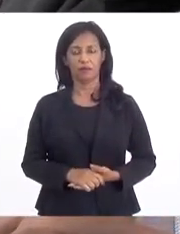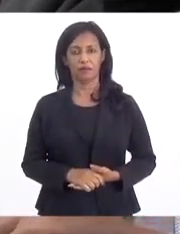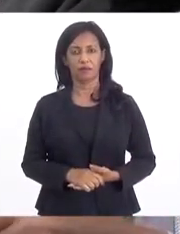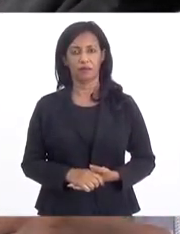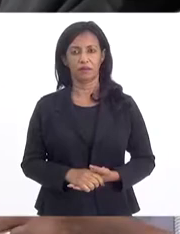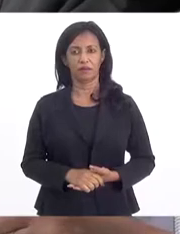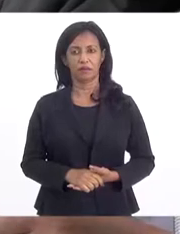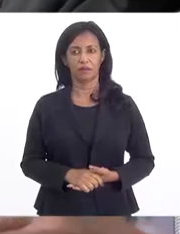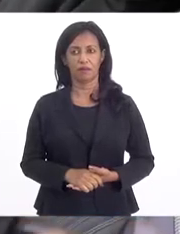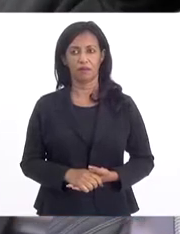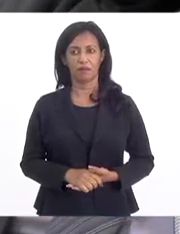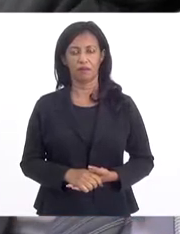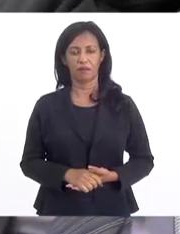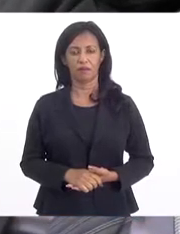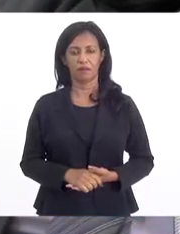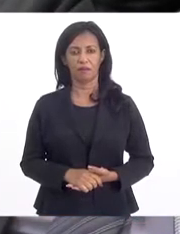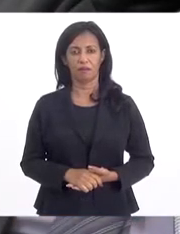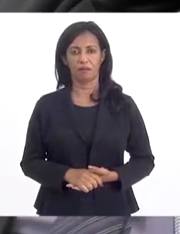às